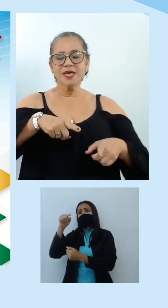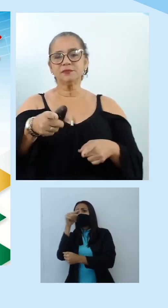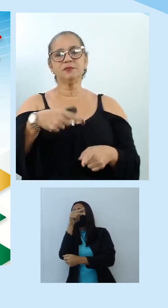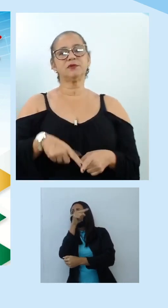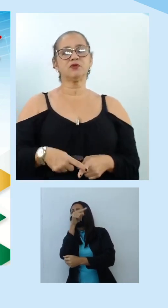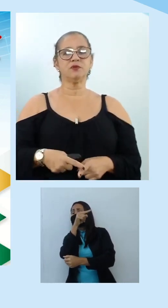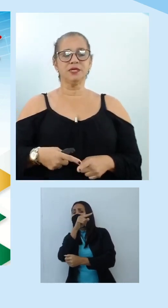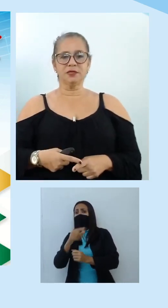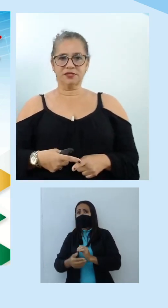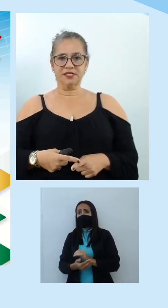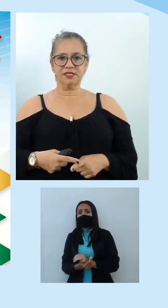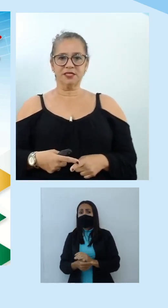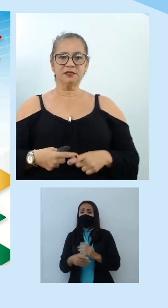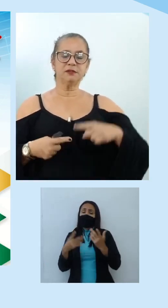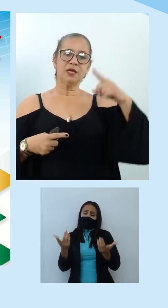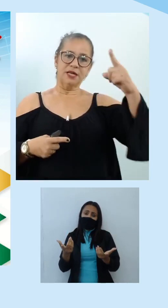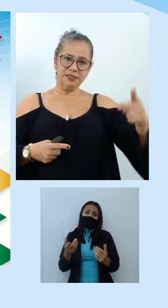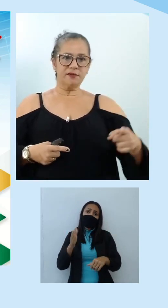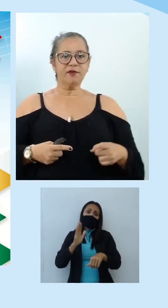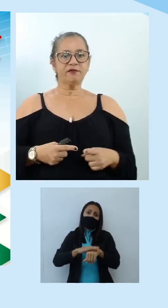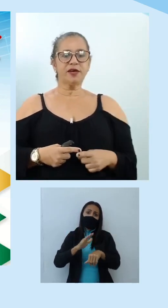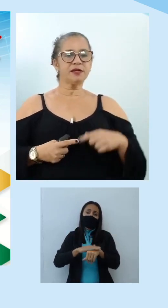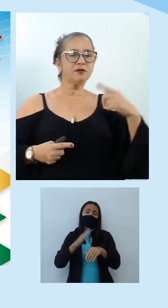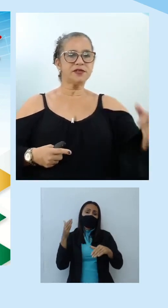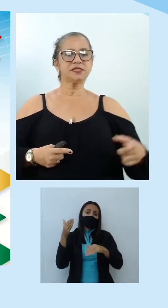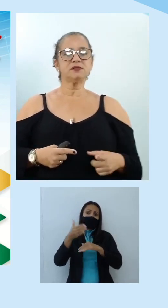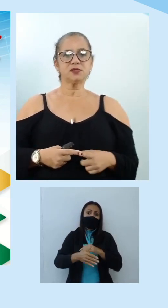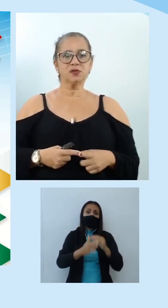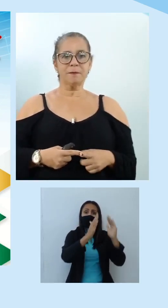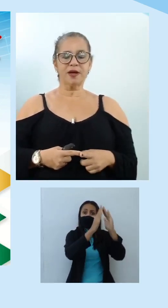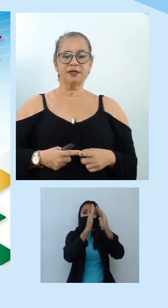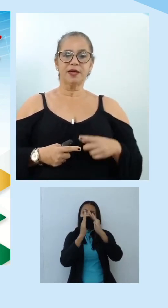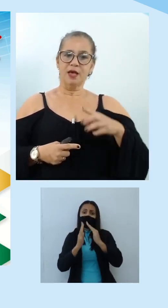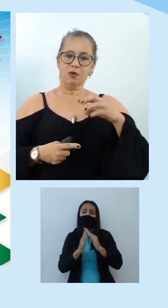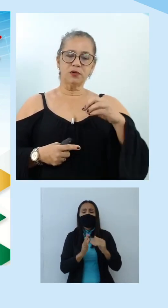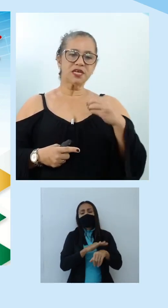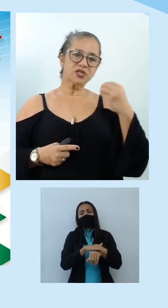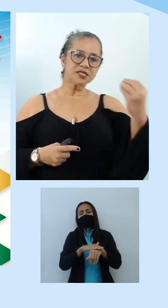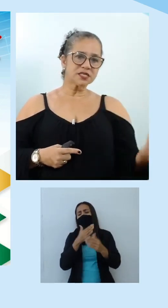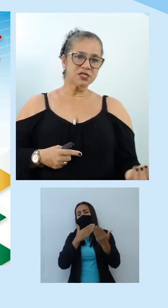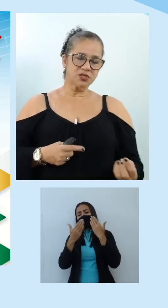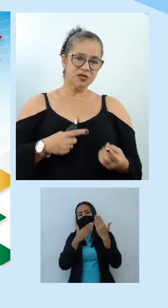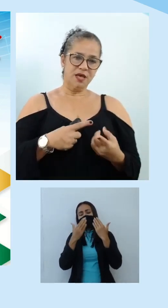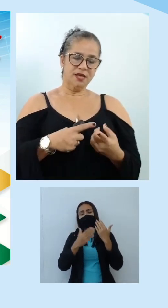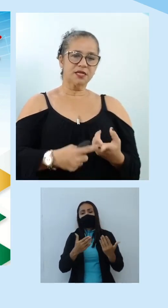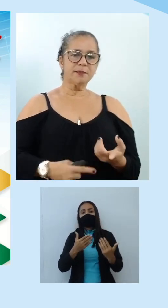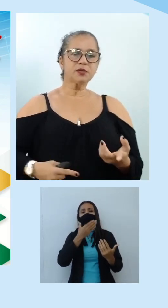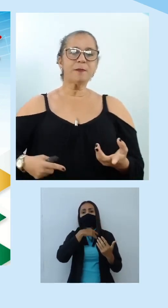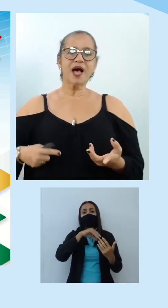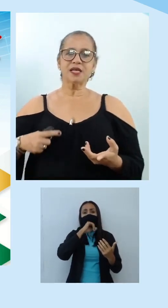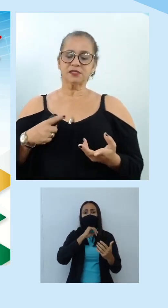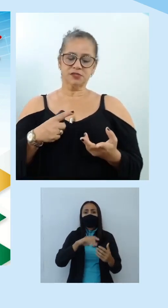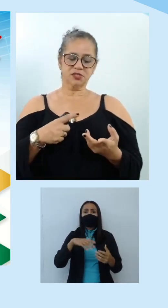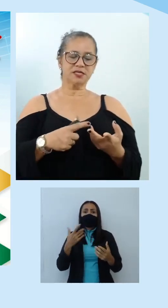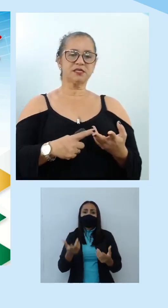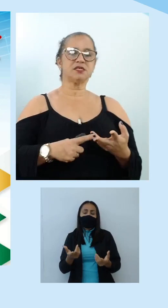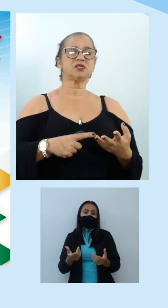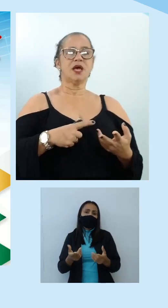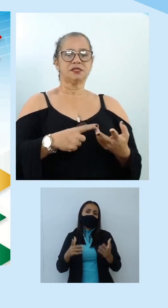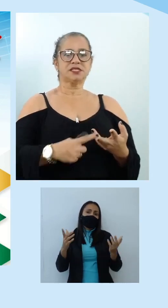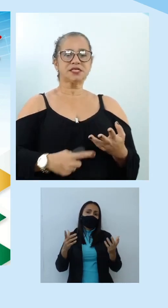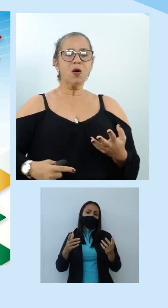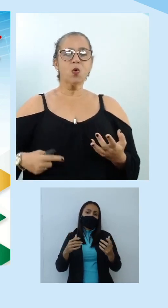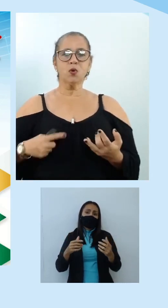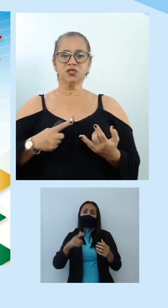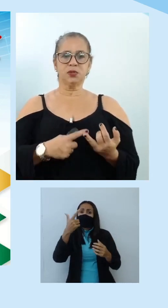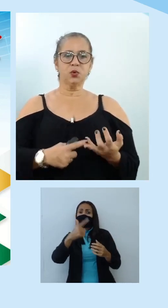o mesmo mundo que o menino está inserido na favela, conversando com seu pai, onde há escassez de saneamento básico, escassez